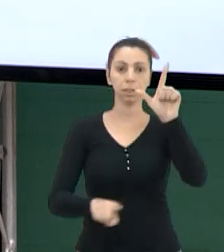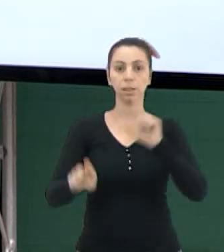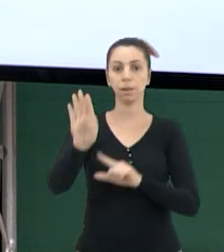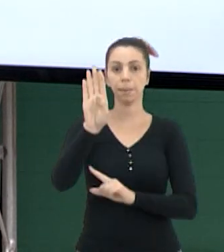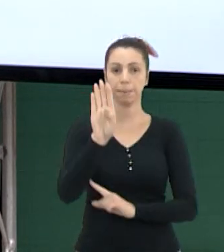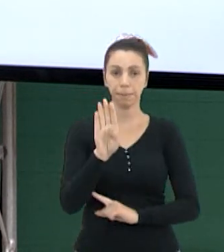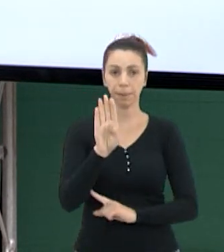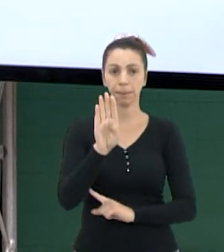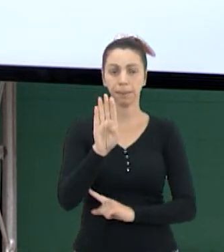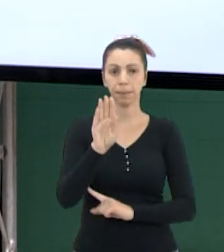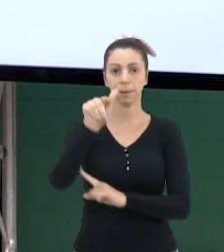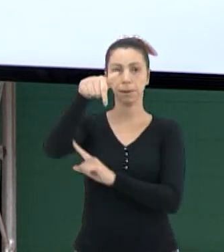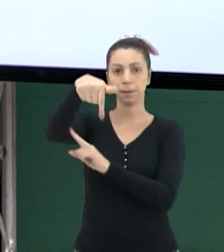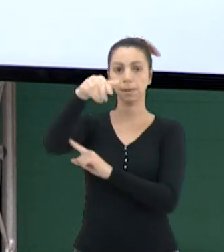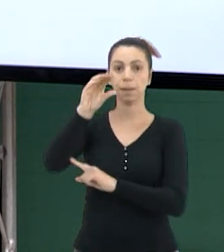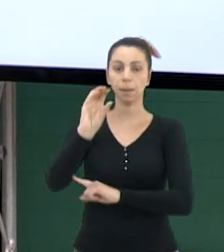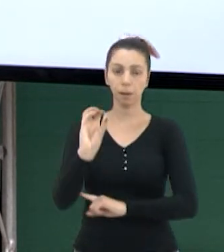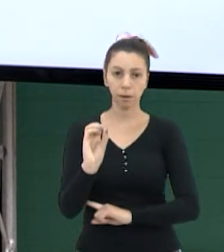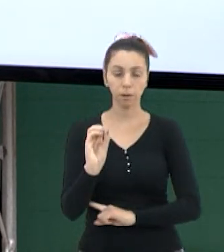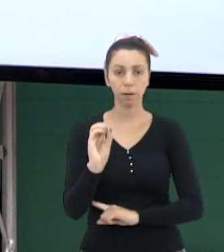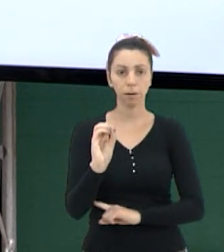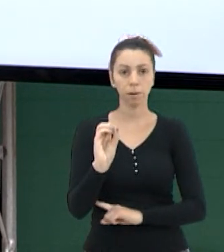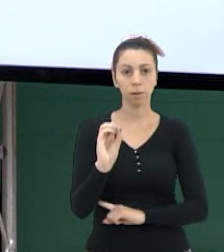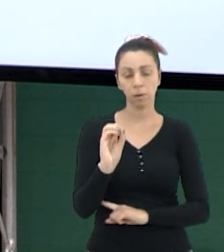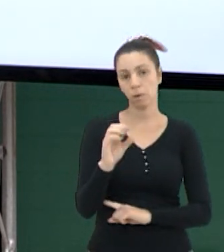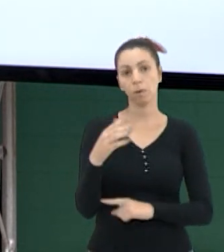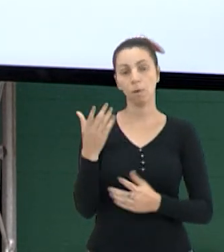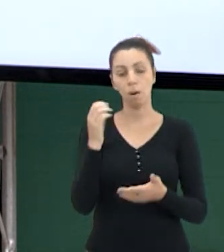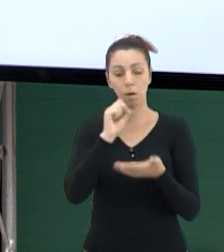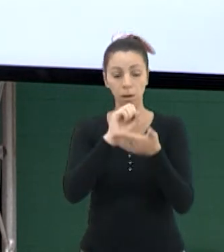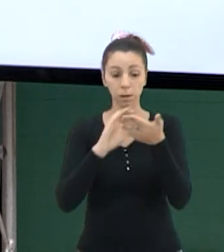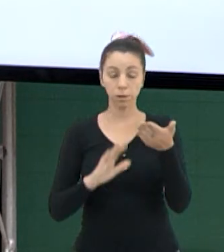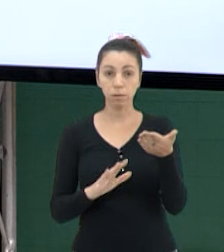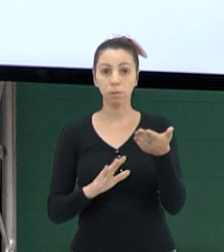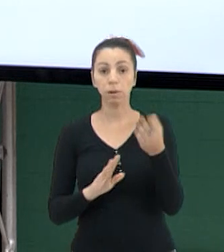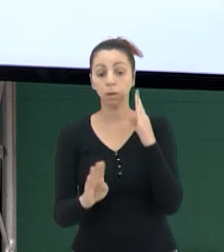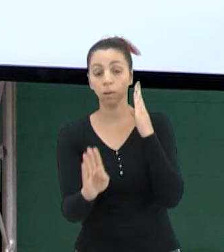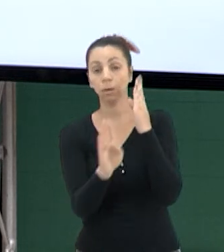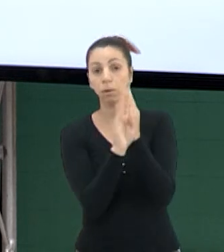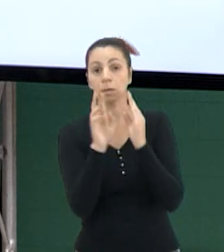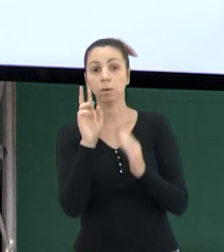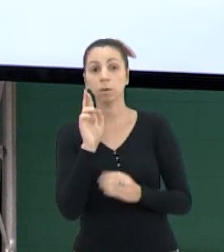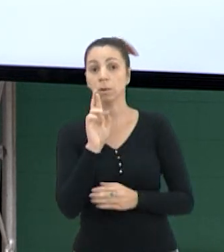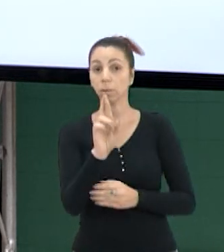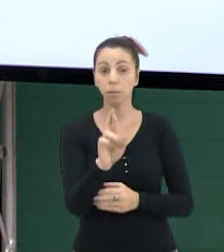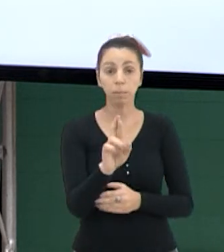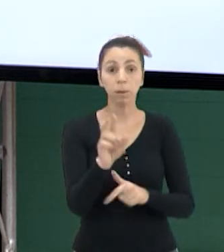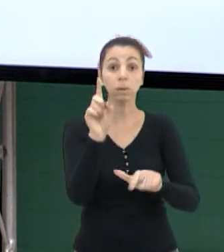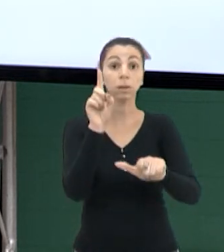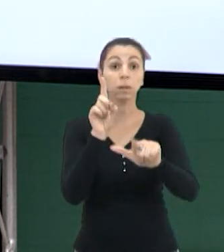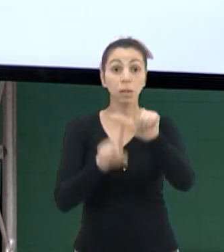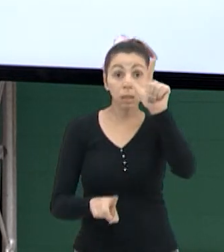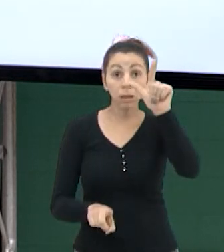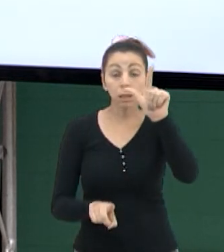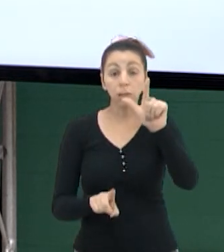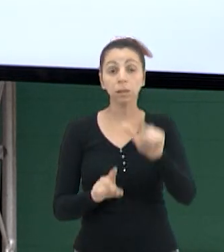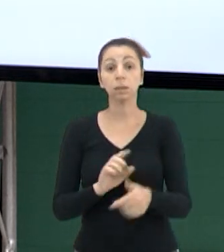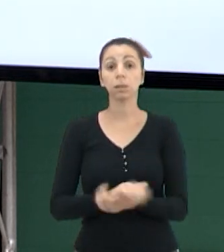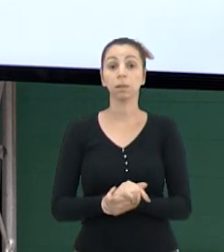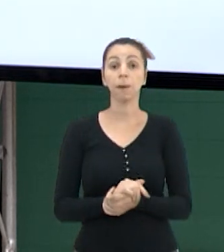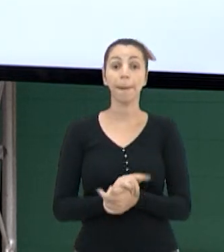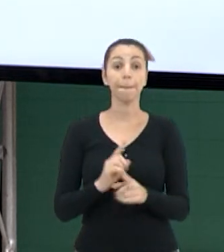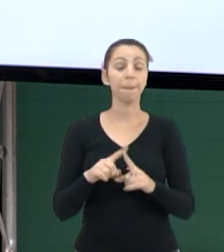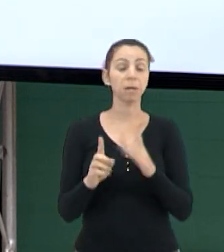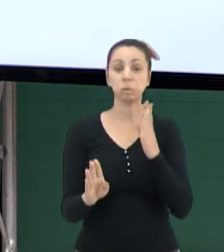é a minha resposta. Então, vejam que eu fiz o exercício e achei o valor da letra, mas eu ainda não tinha achado o valor